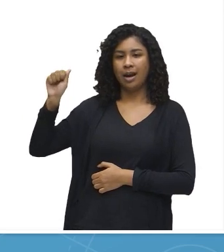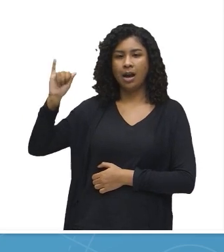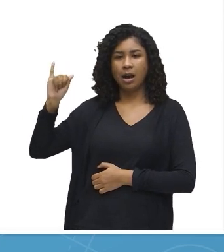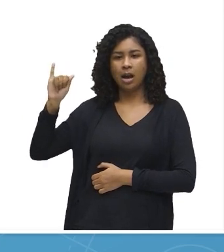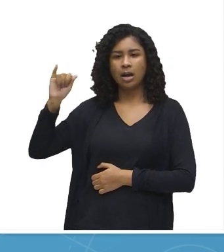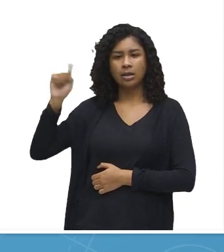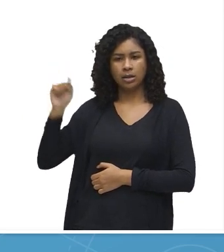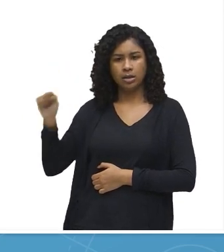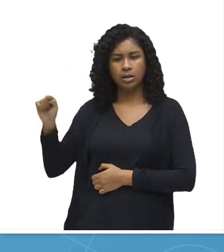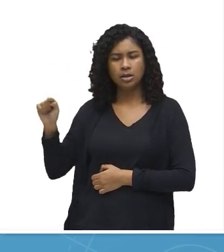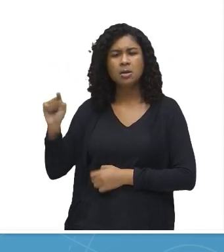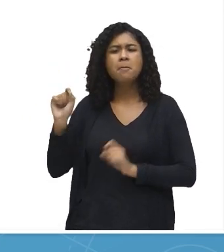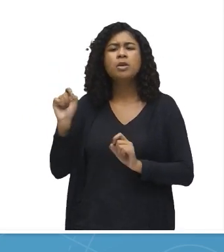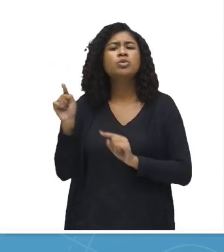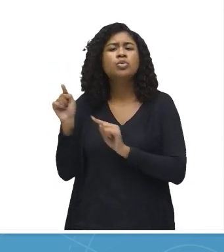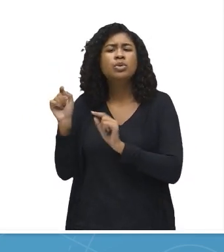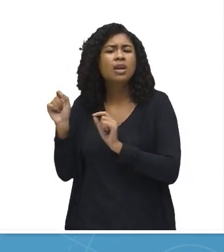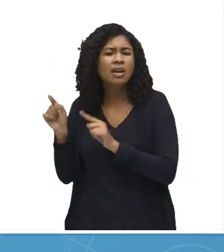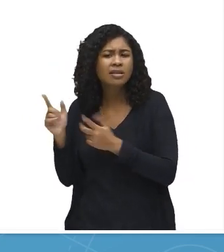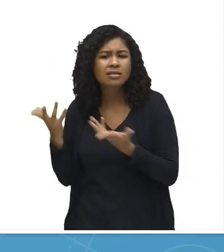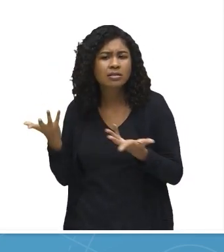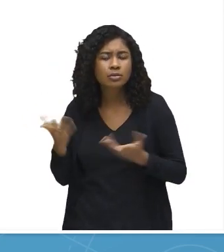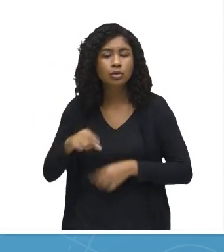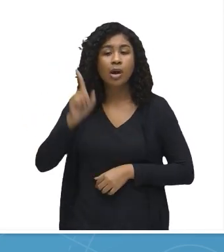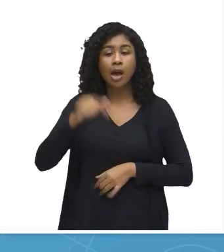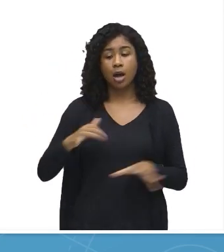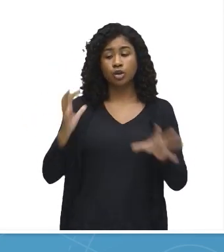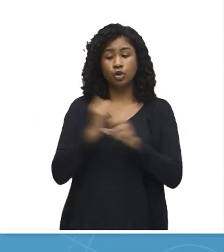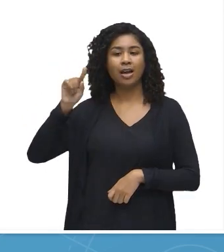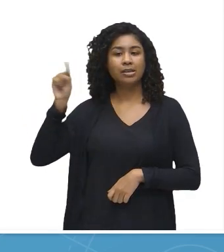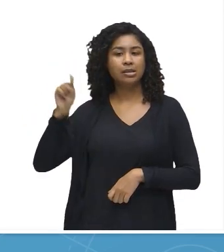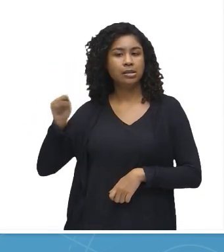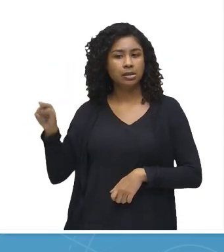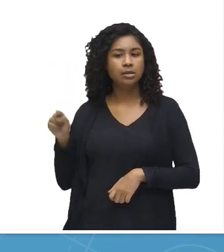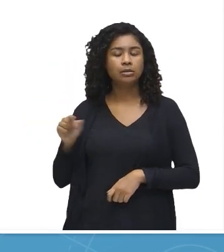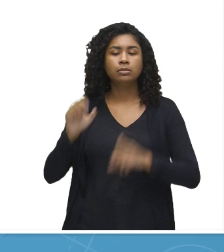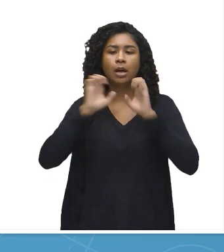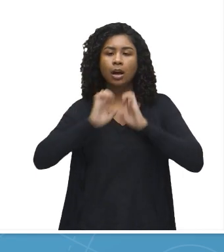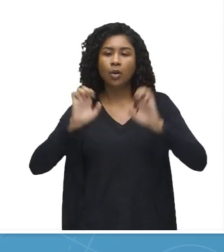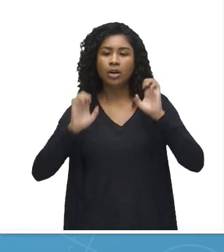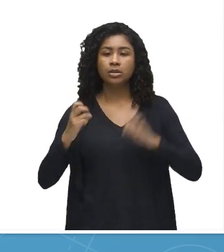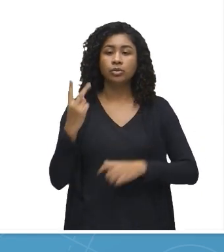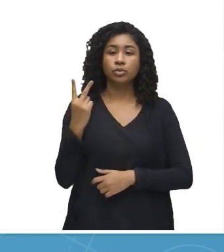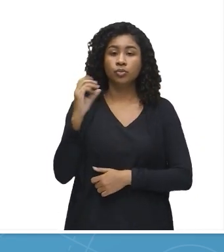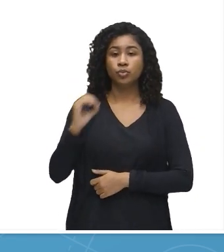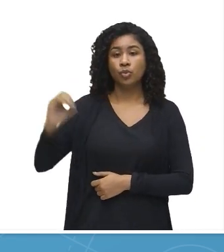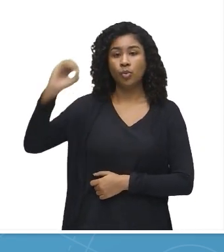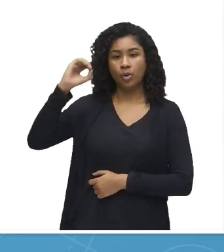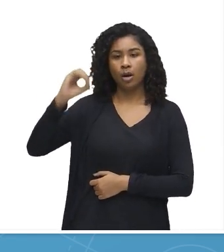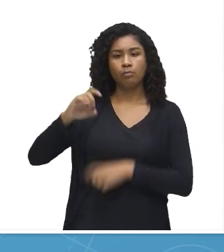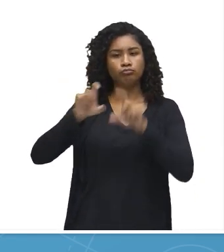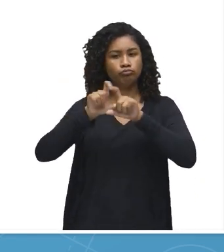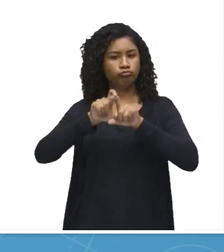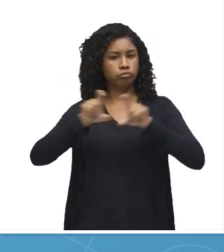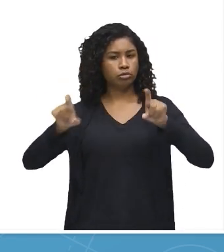Raiz nada mais é do que a solução de uma equação do segundo grau. Por exemplo, aqui está a nossa equação do segundo grau, tá? E aí eu